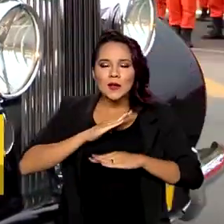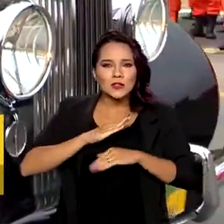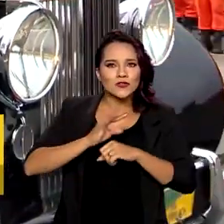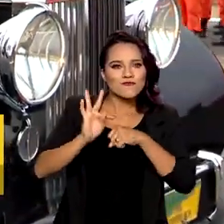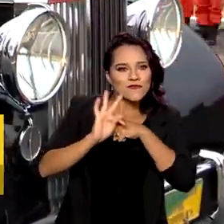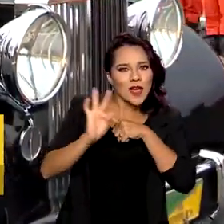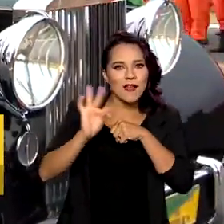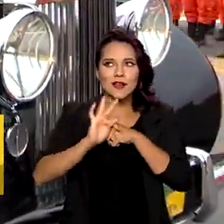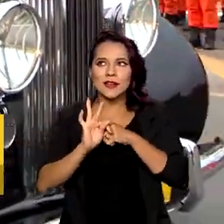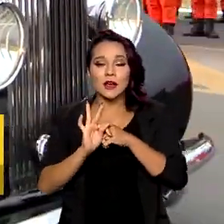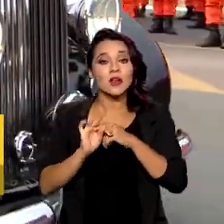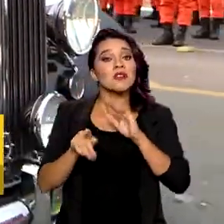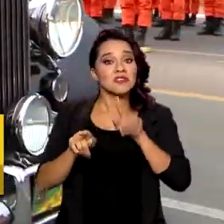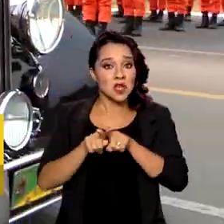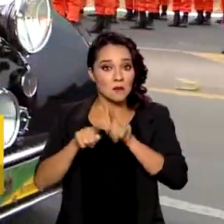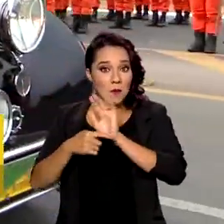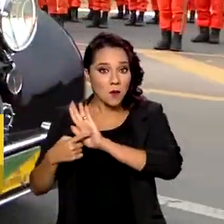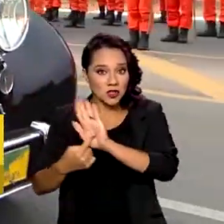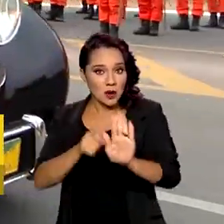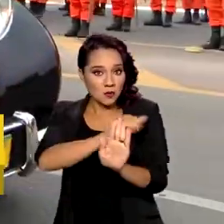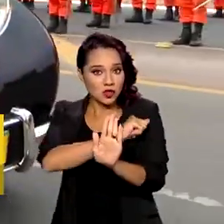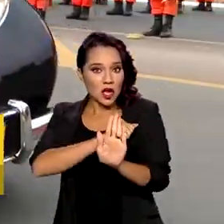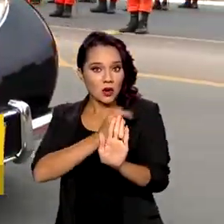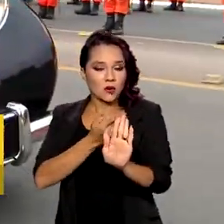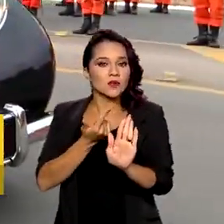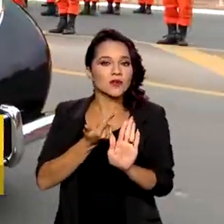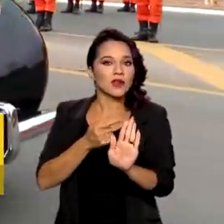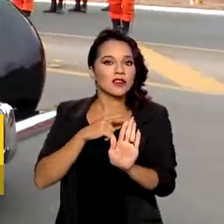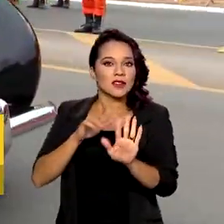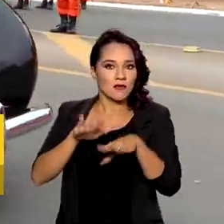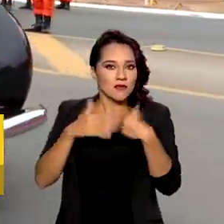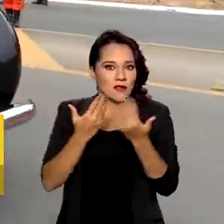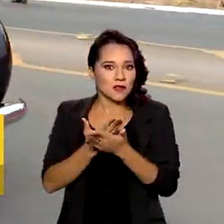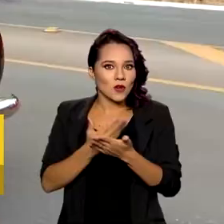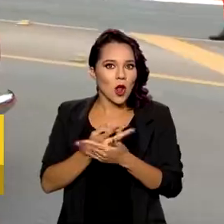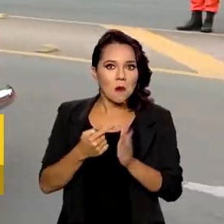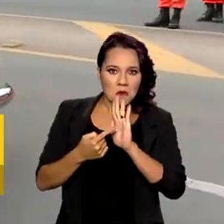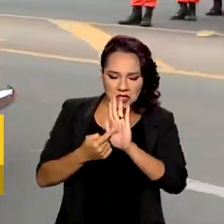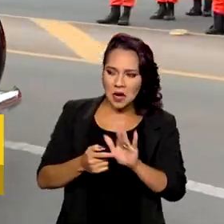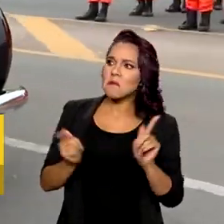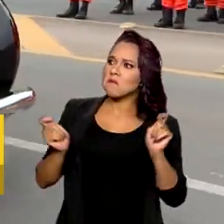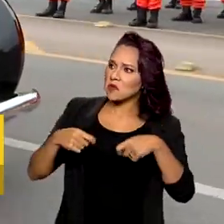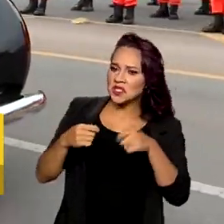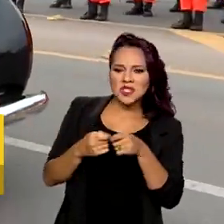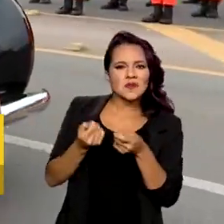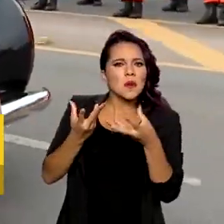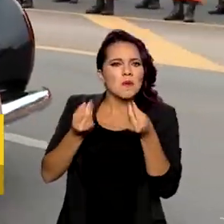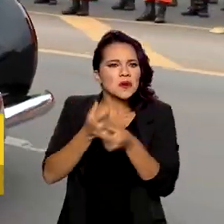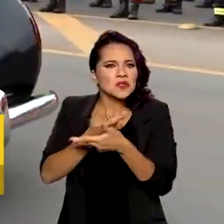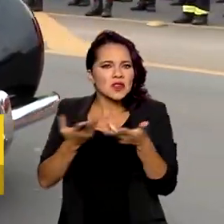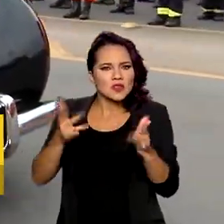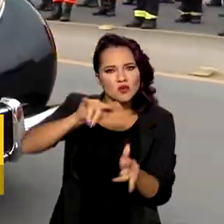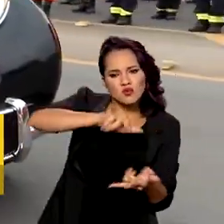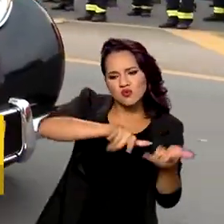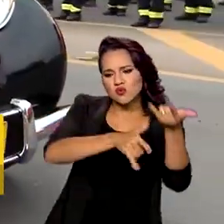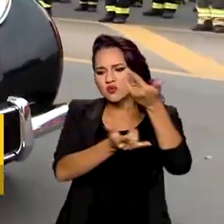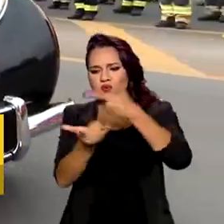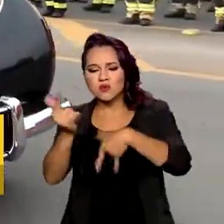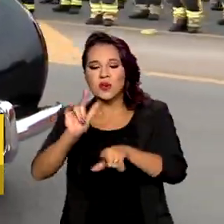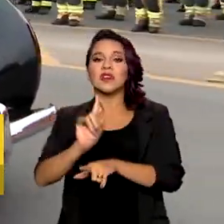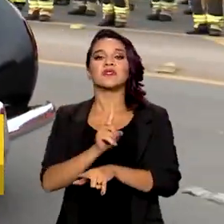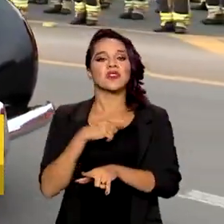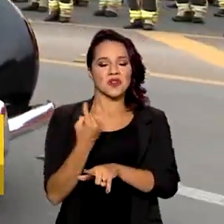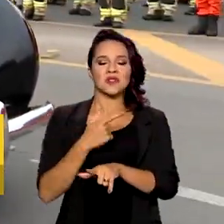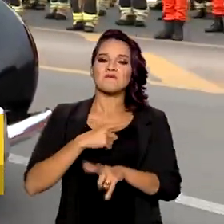e demonstrar para os próprios alunos que estavam na escola que é possível fazer muita coisa com a aeronave e que nós somos